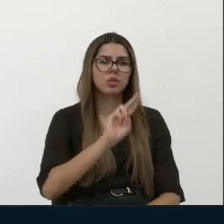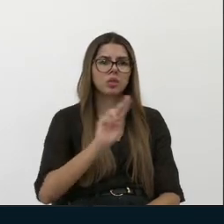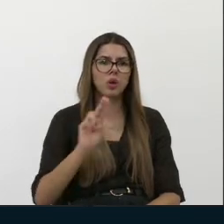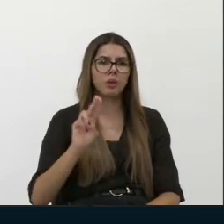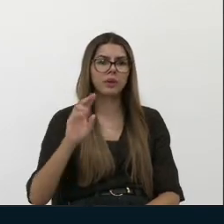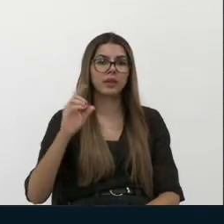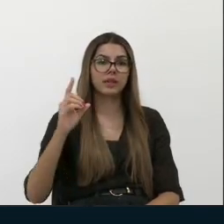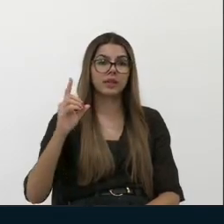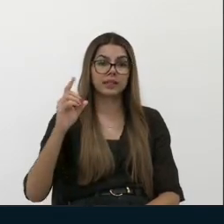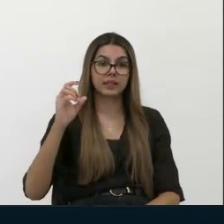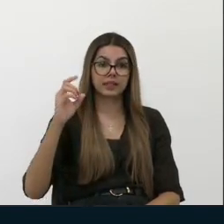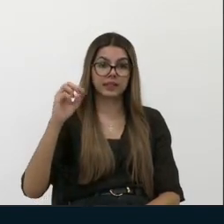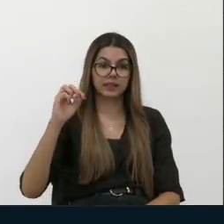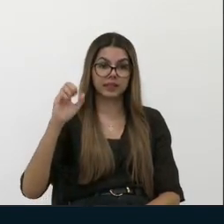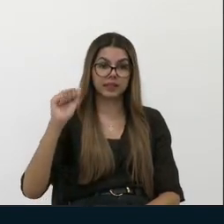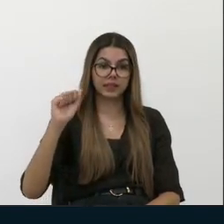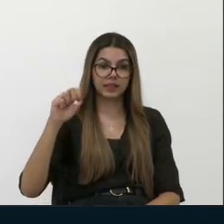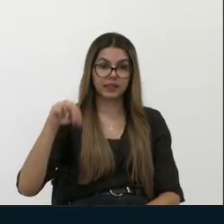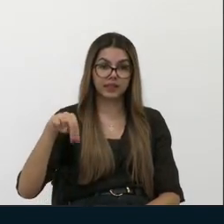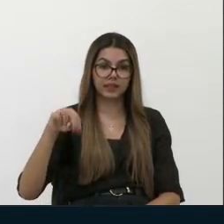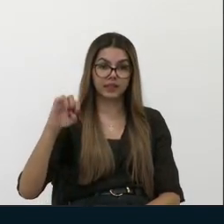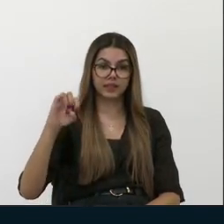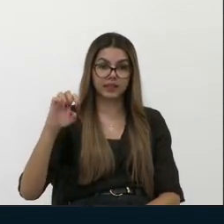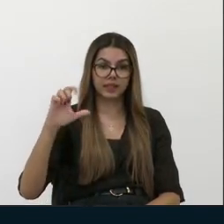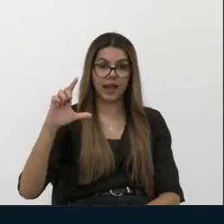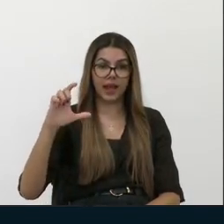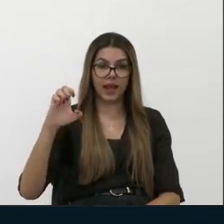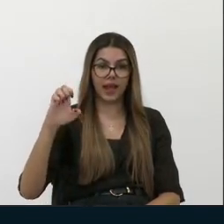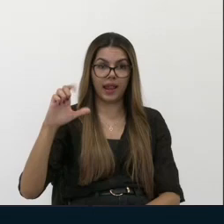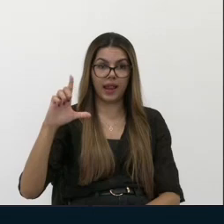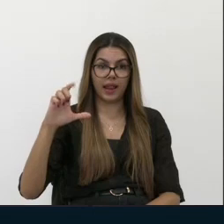Daniela Costa de Abreu Franco,